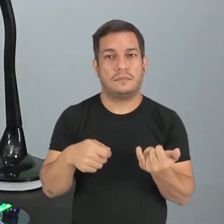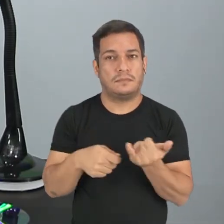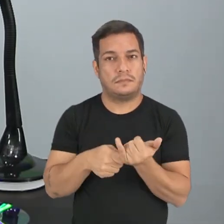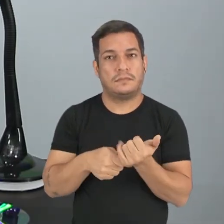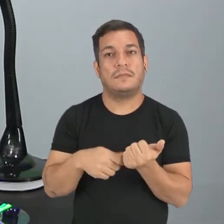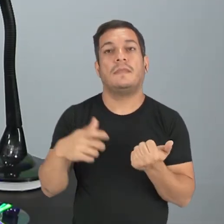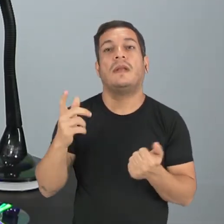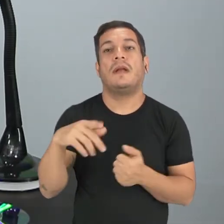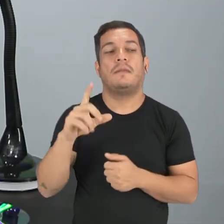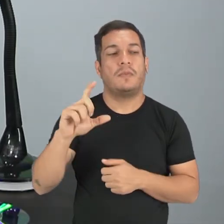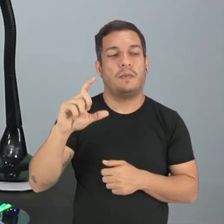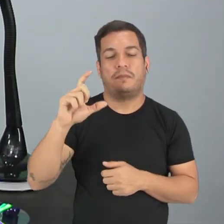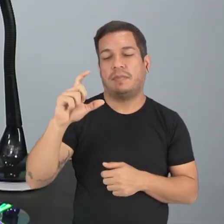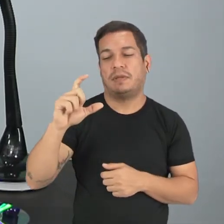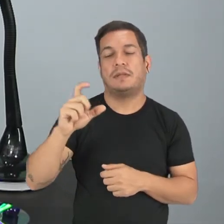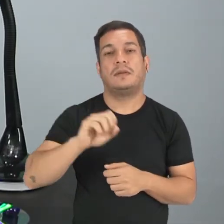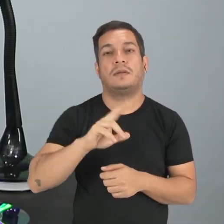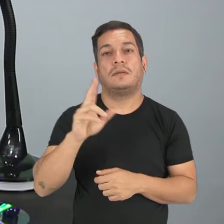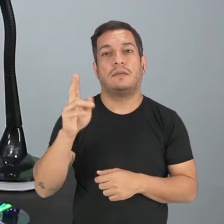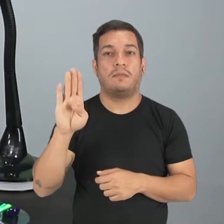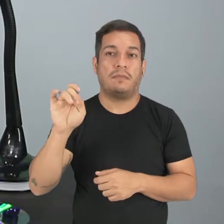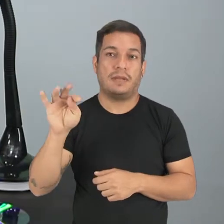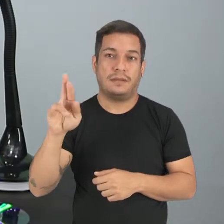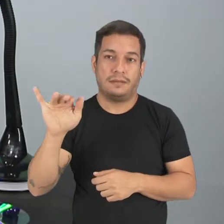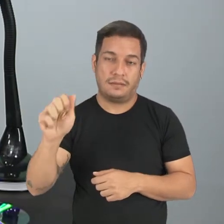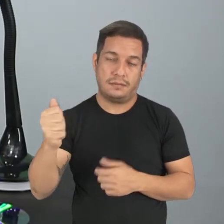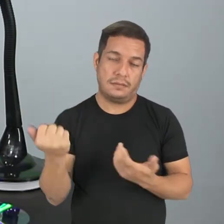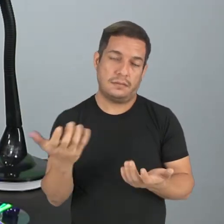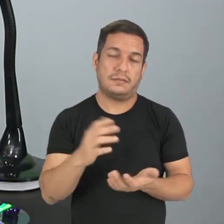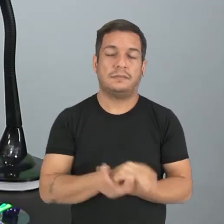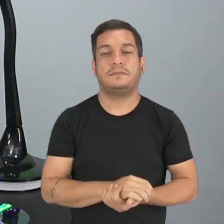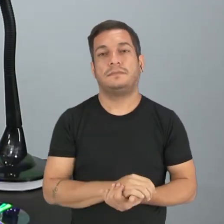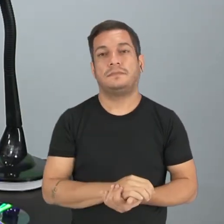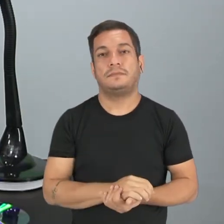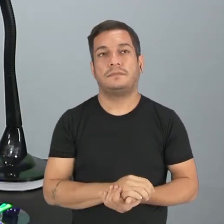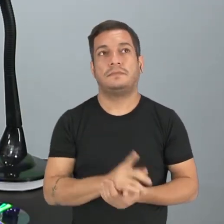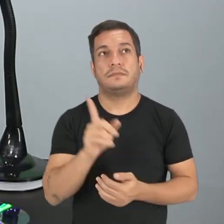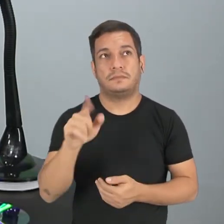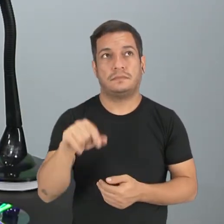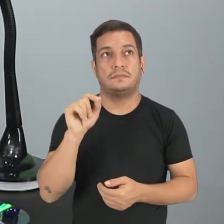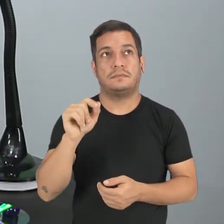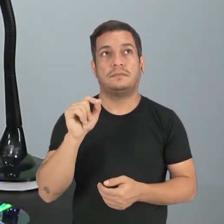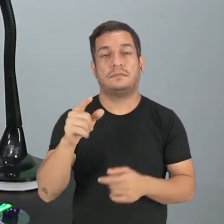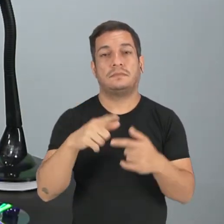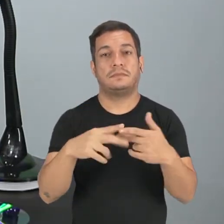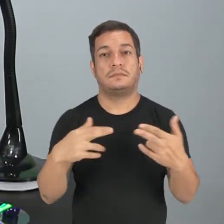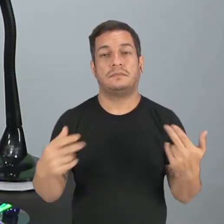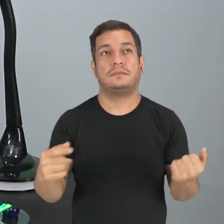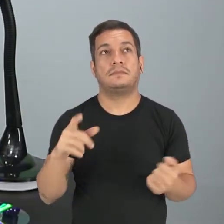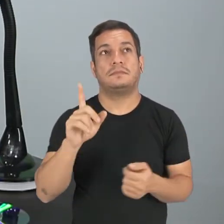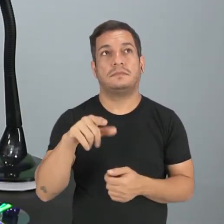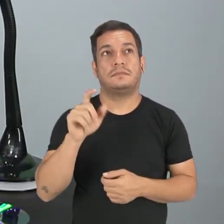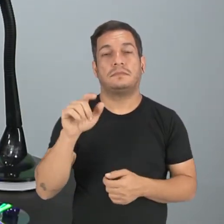por pilhas ou por baterias, certo? Então, esse é um